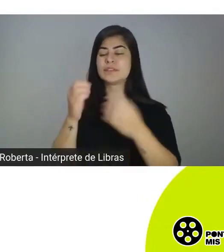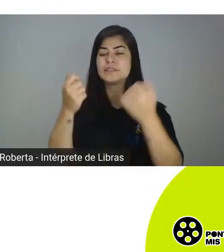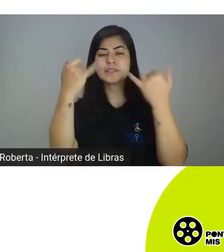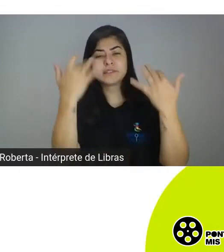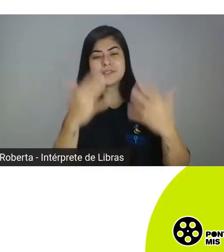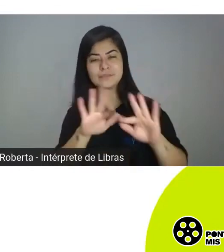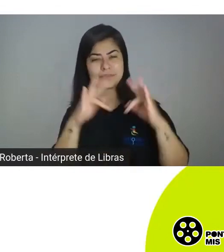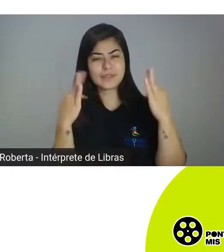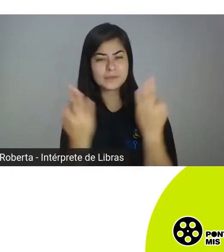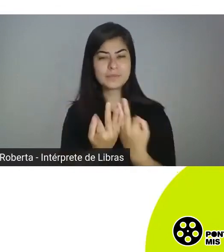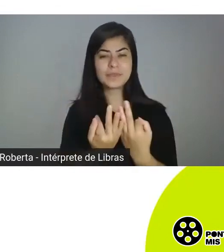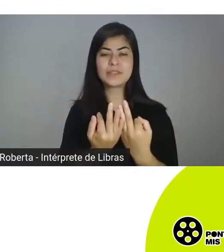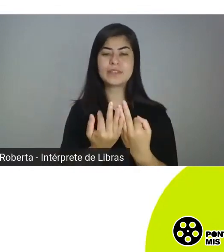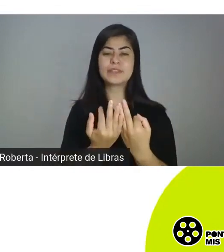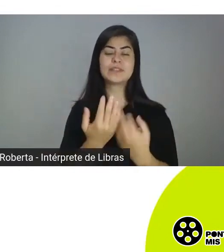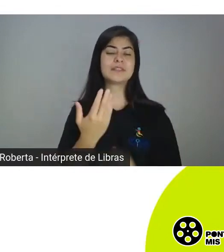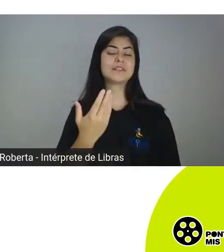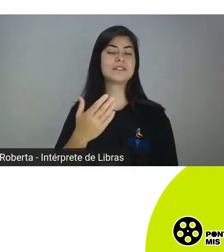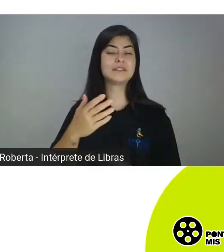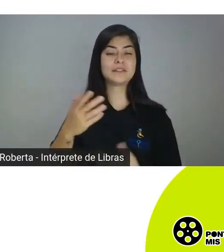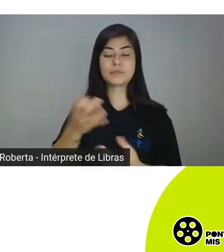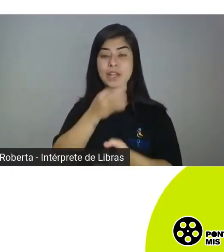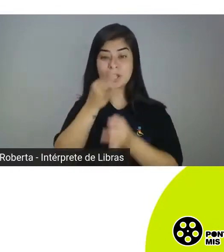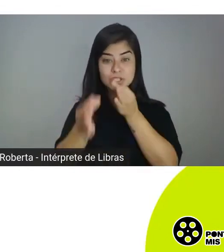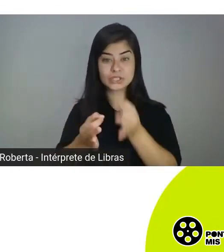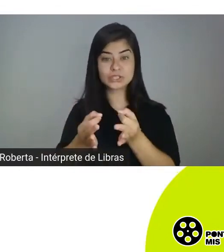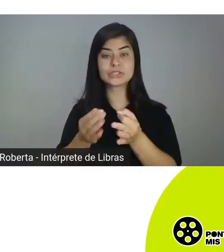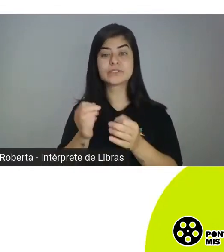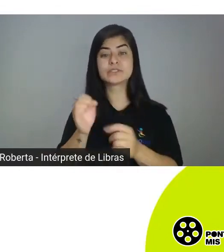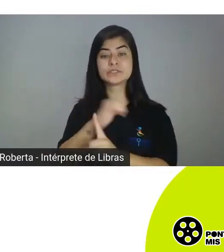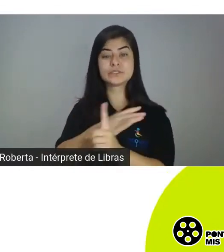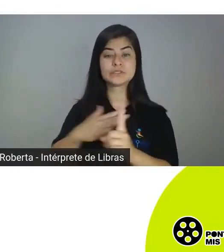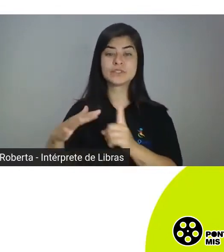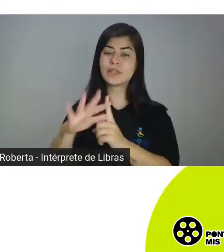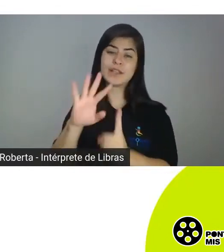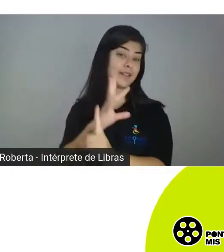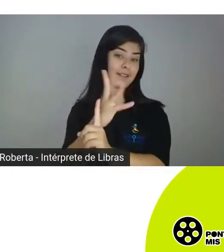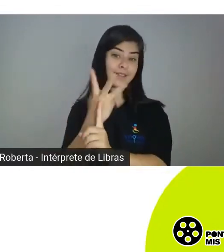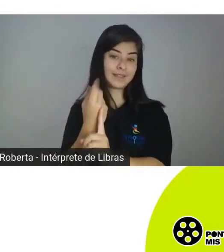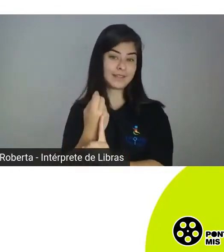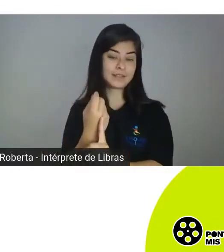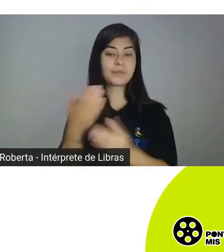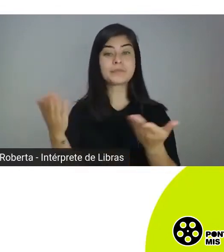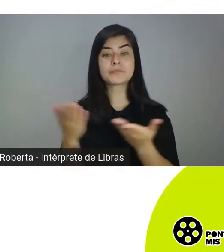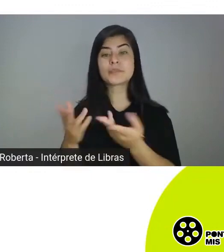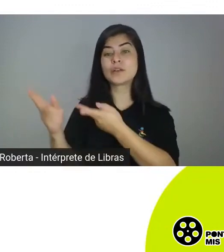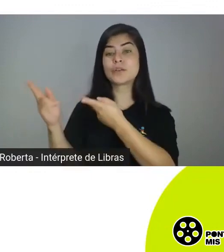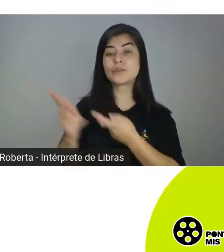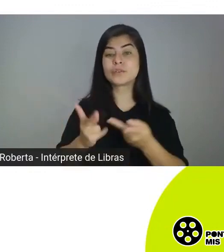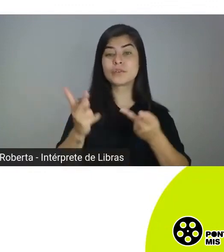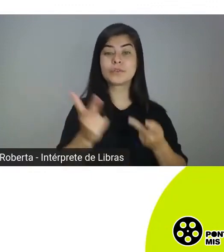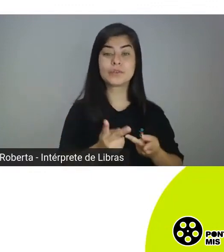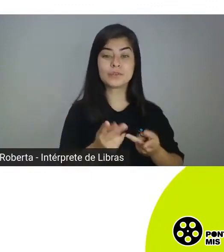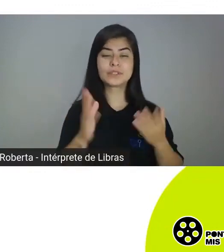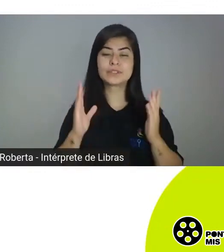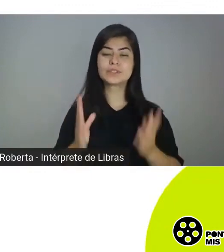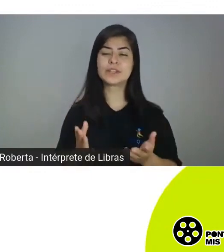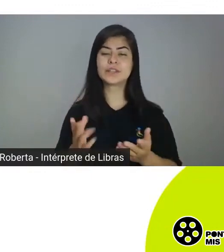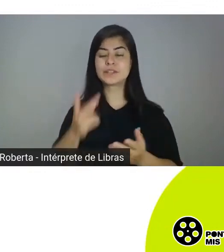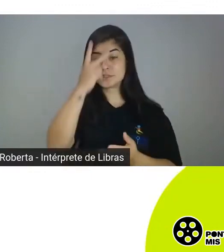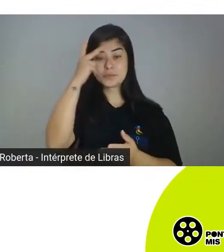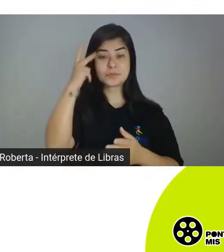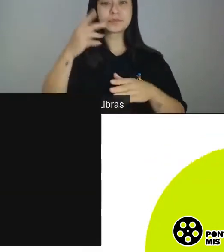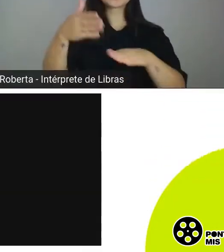uma crítica social, arte, né, gente? Então é isso. Eu vou convidar já nossos